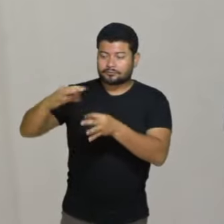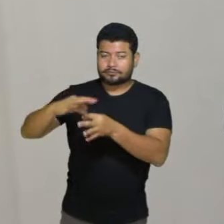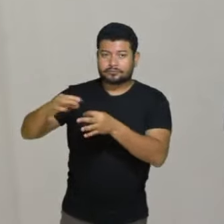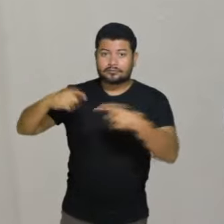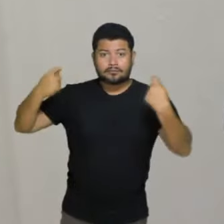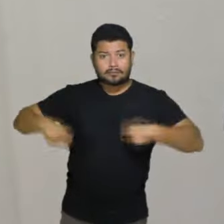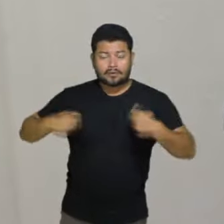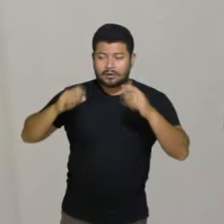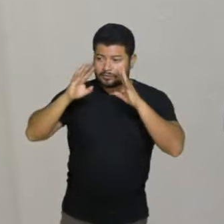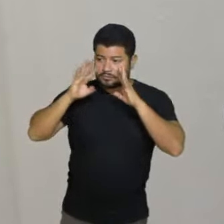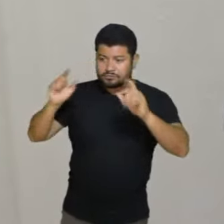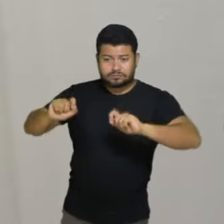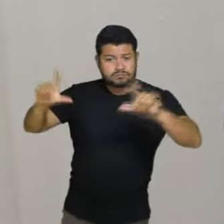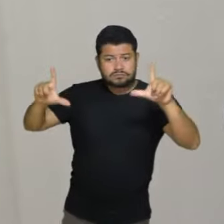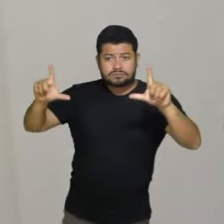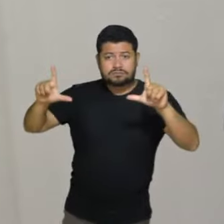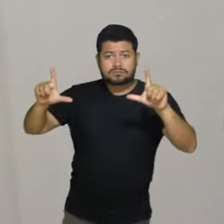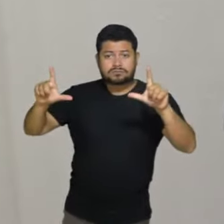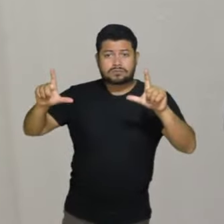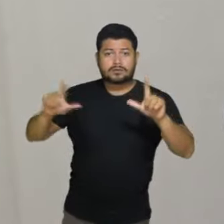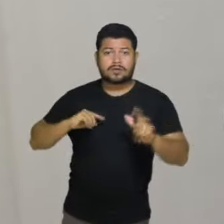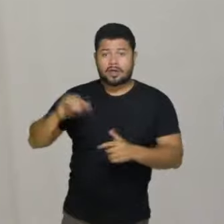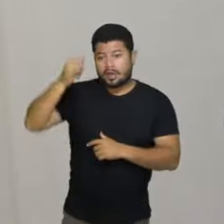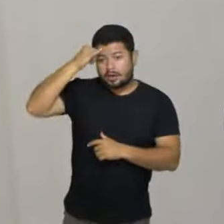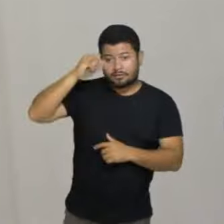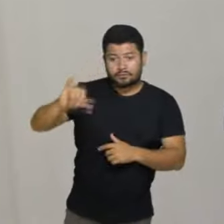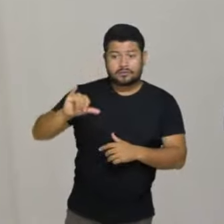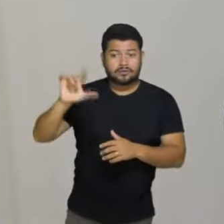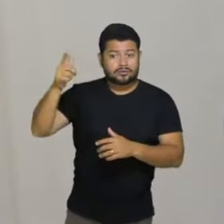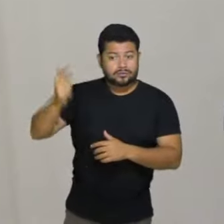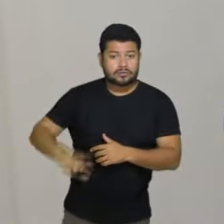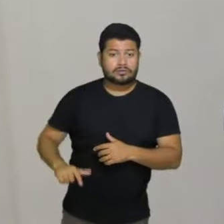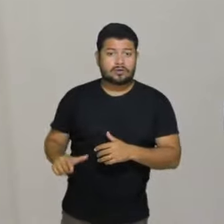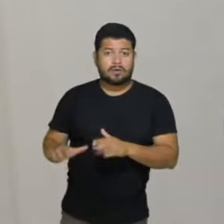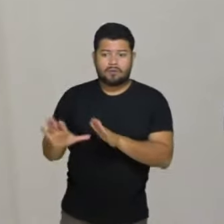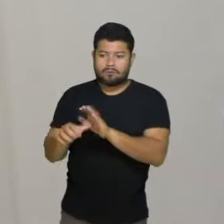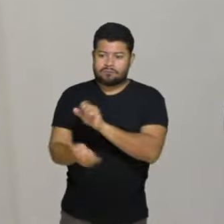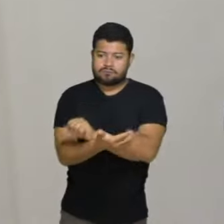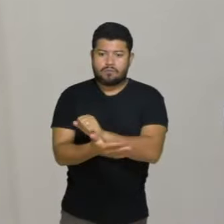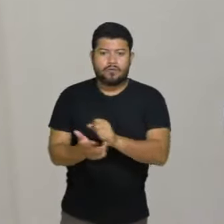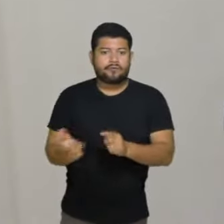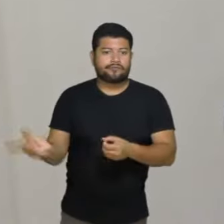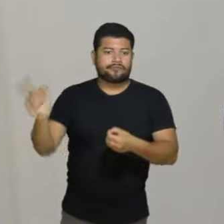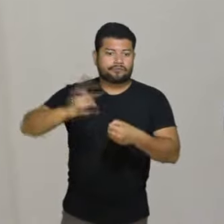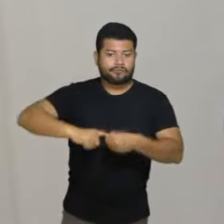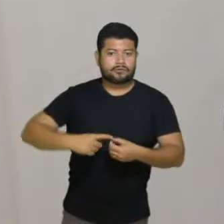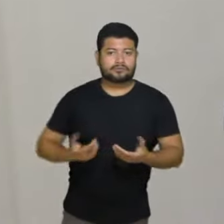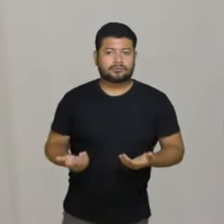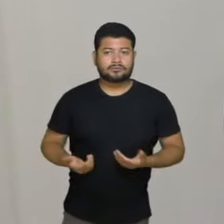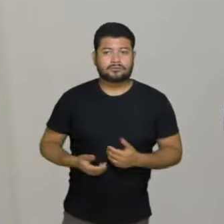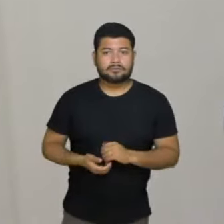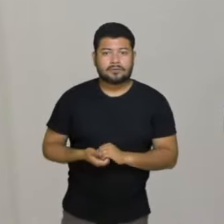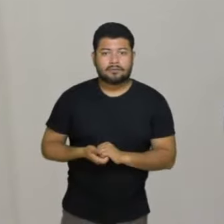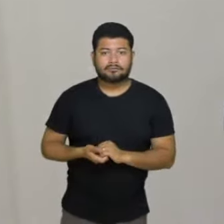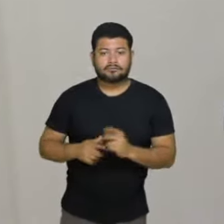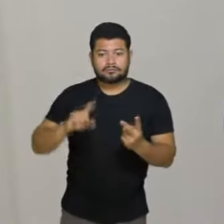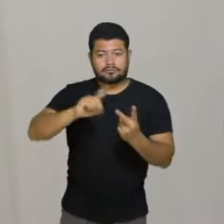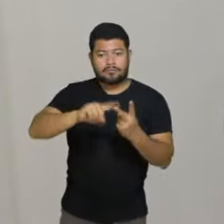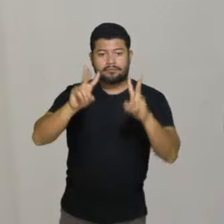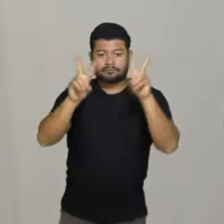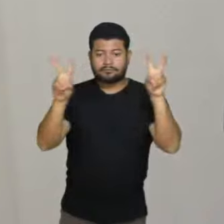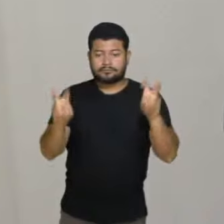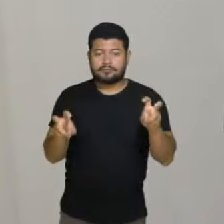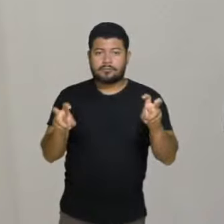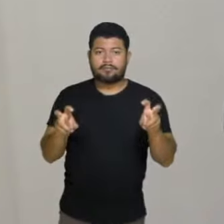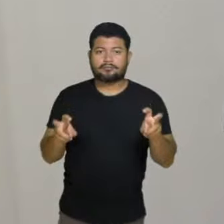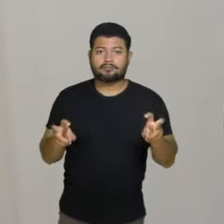estar atentas para evitar um novo assalto aos cofres públicos. O segundo tema que trago aqui